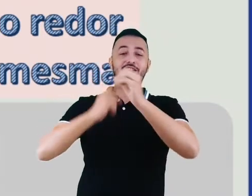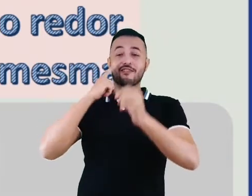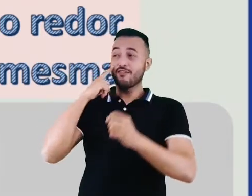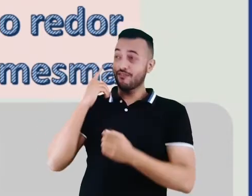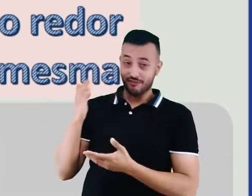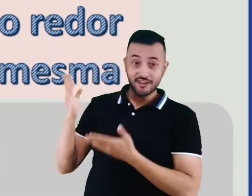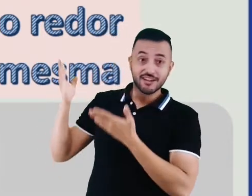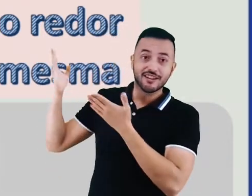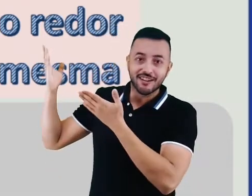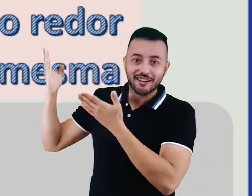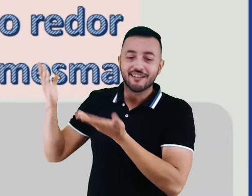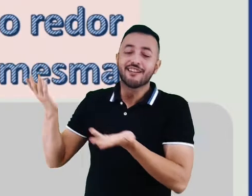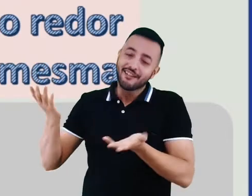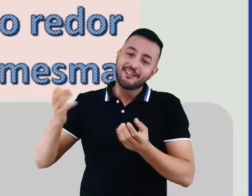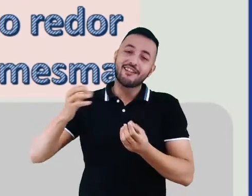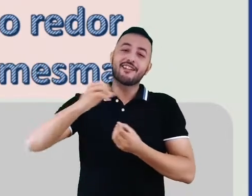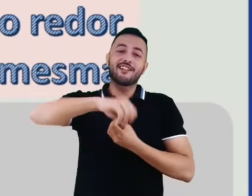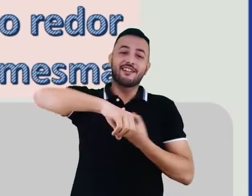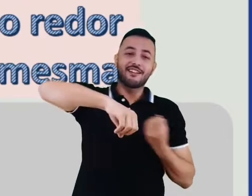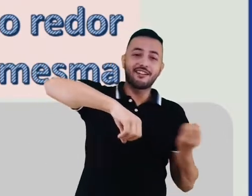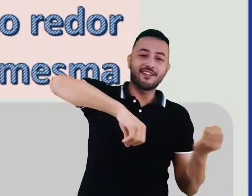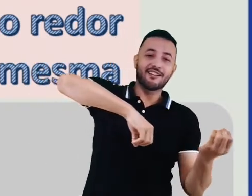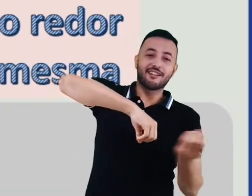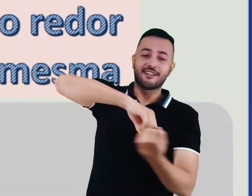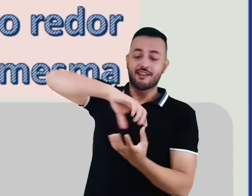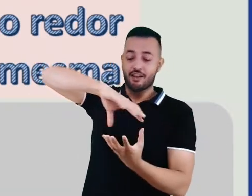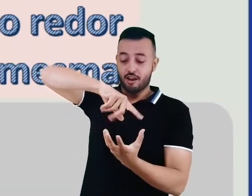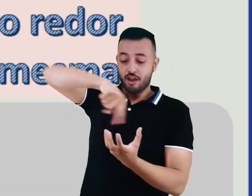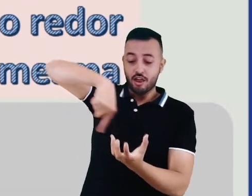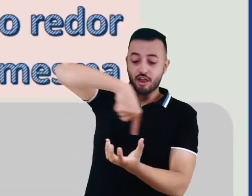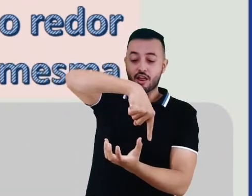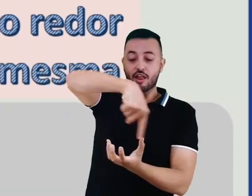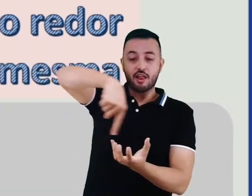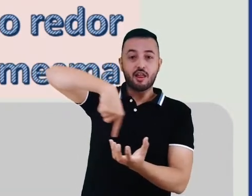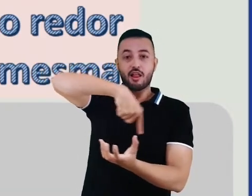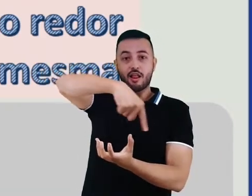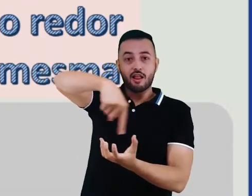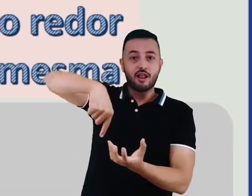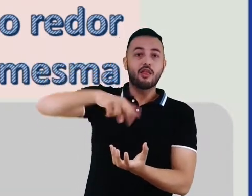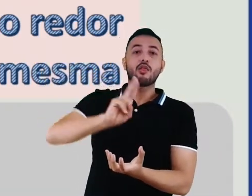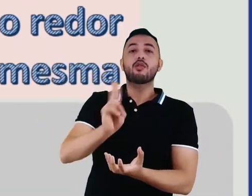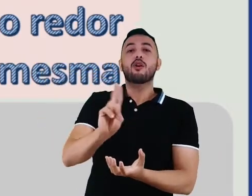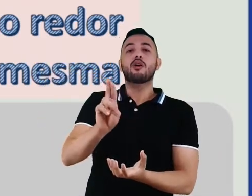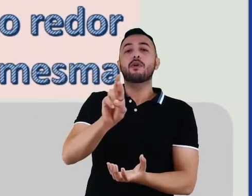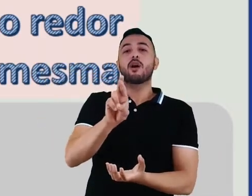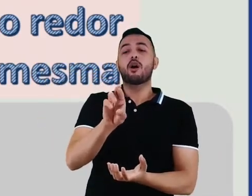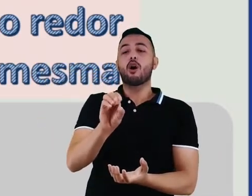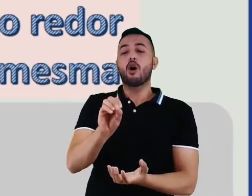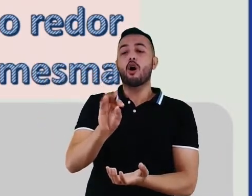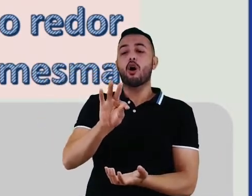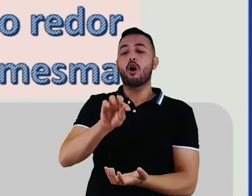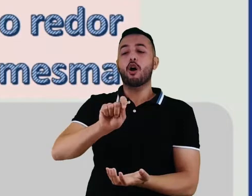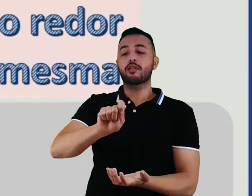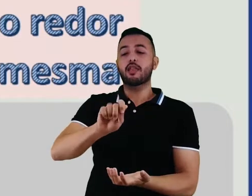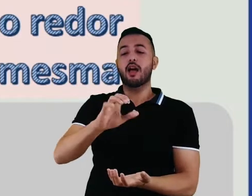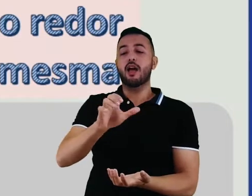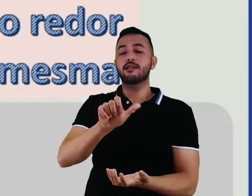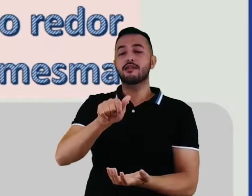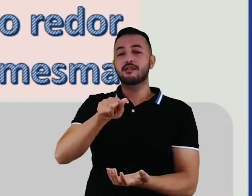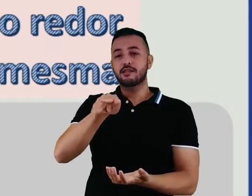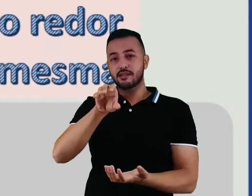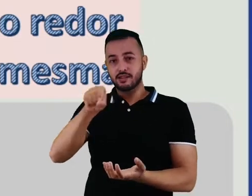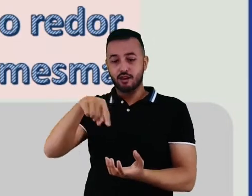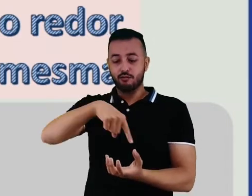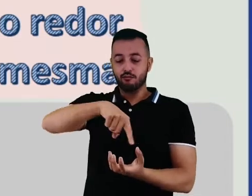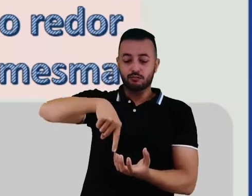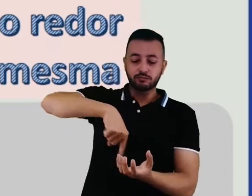Terra se chama o quê? Movimento de rotação, tá? Que a Terra faz ao redor do seu próprio eixo.